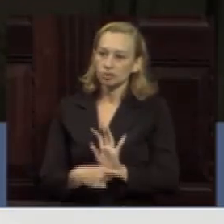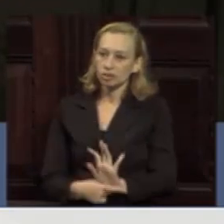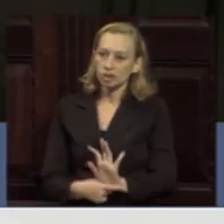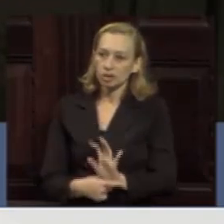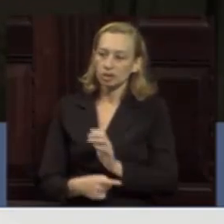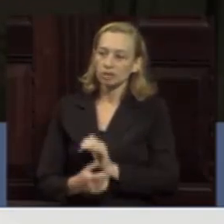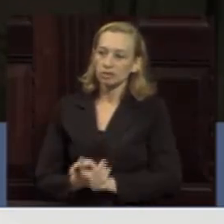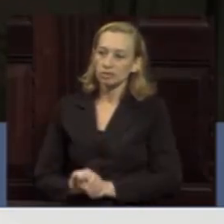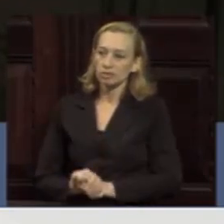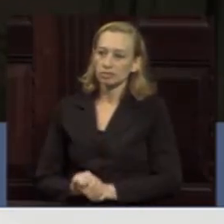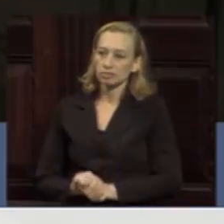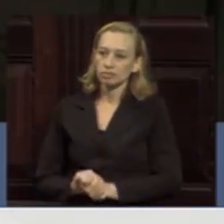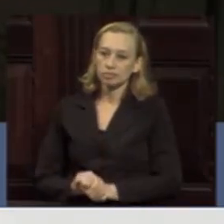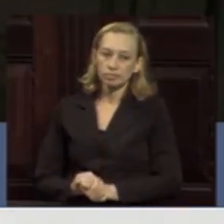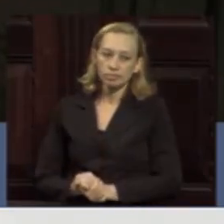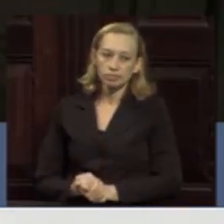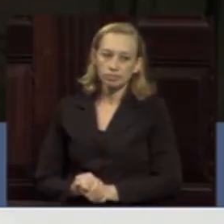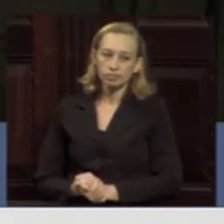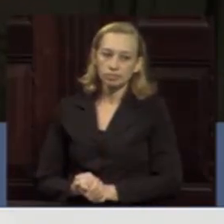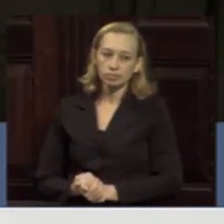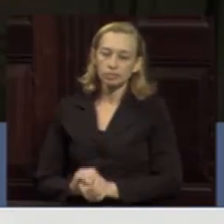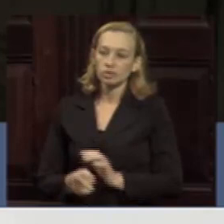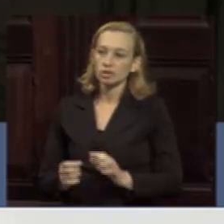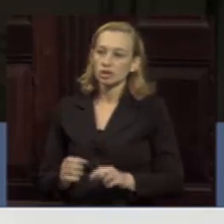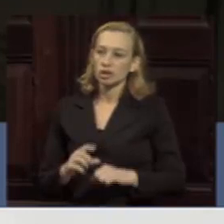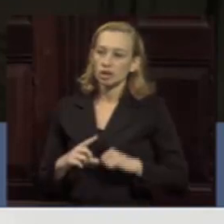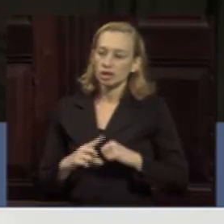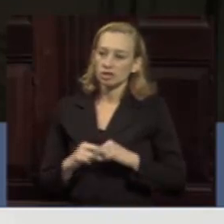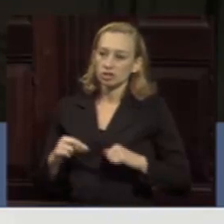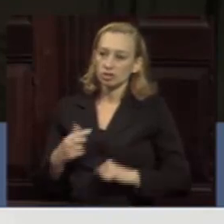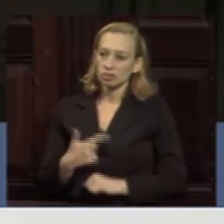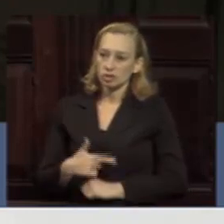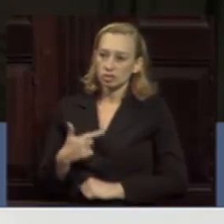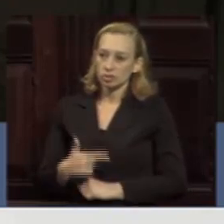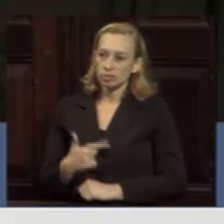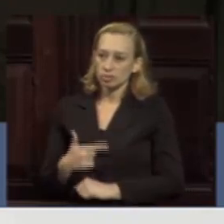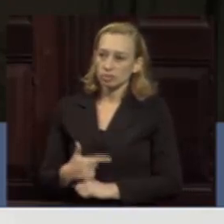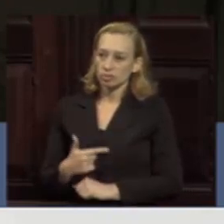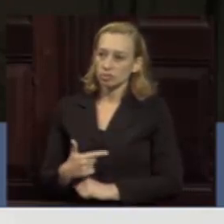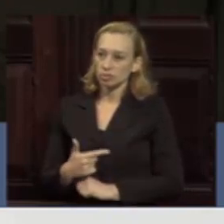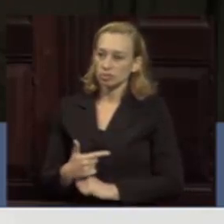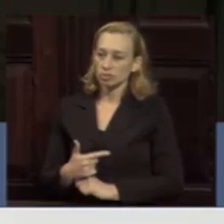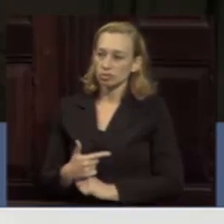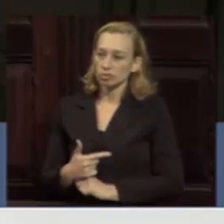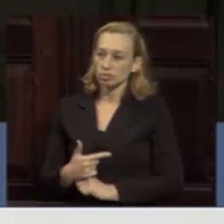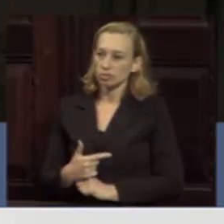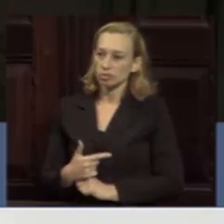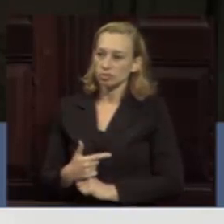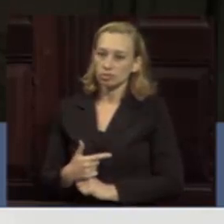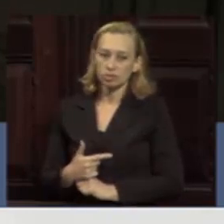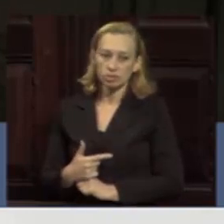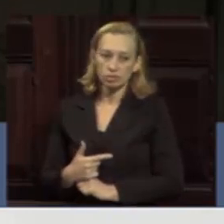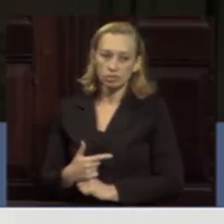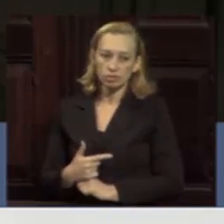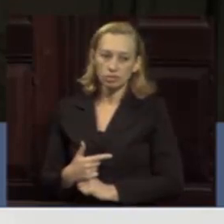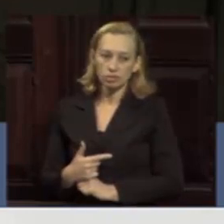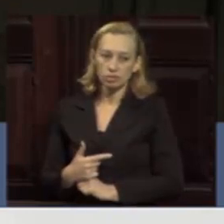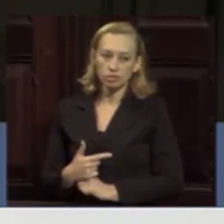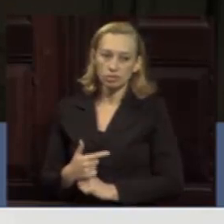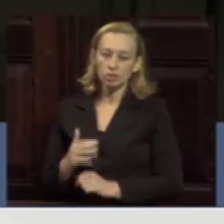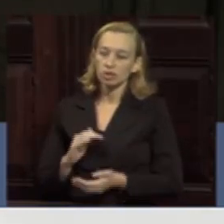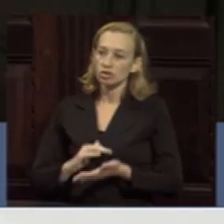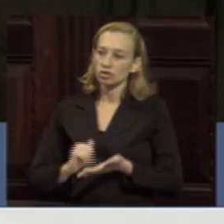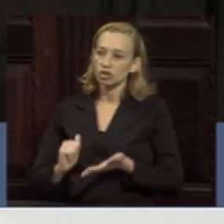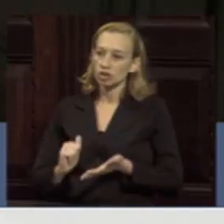essa modificação e no artigo 2º, como já tenho dito, já tinha dito, tirar o termo do